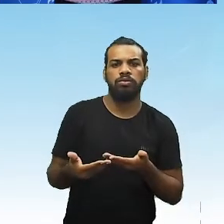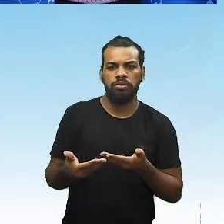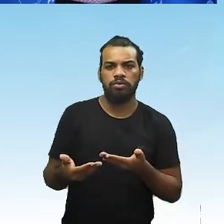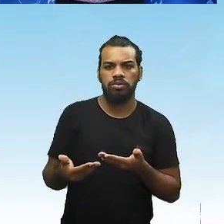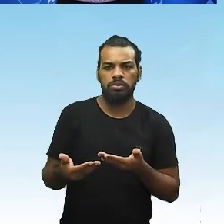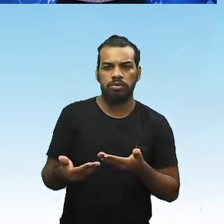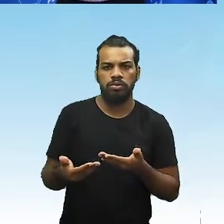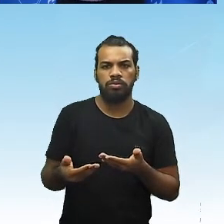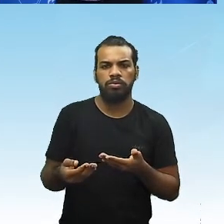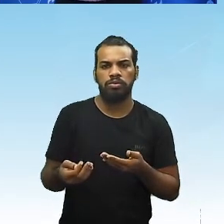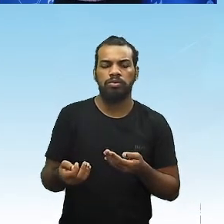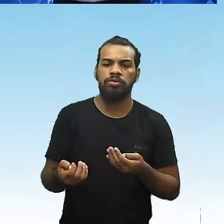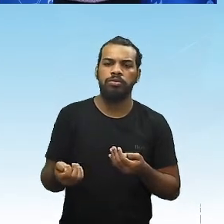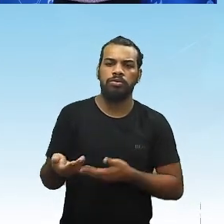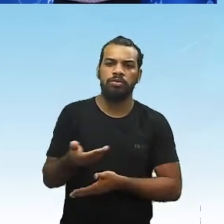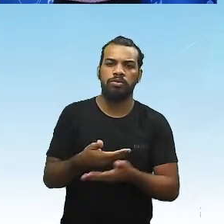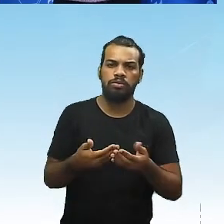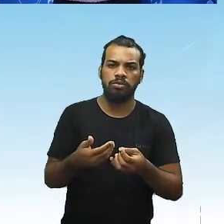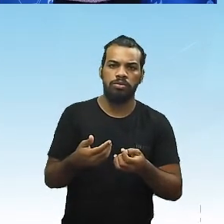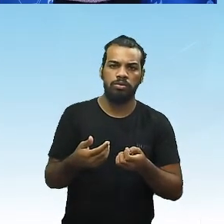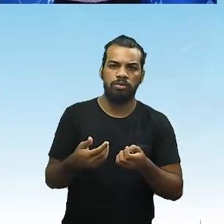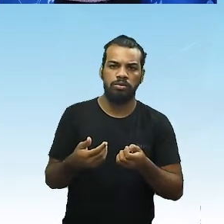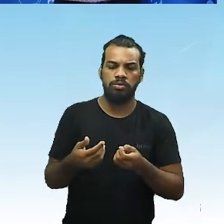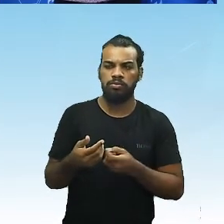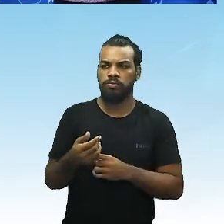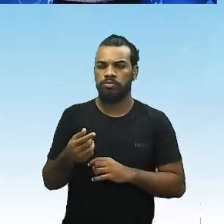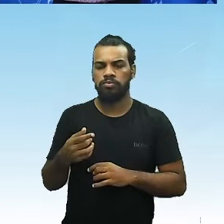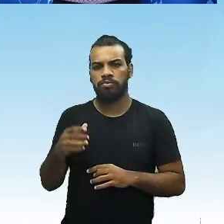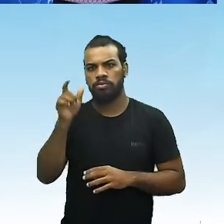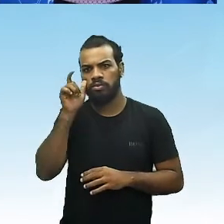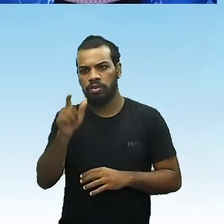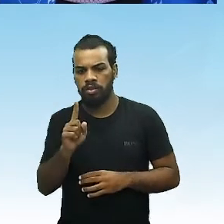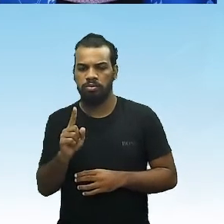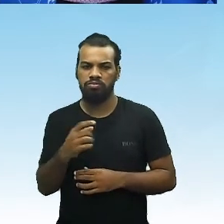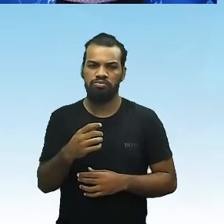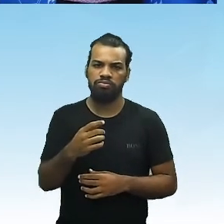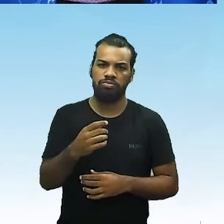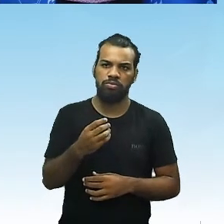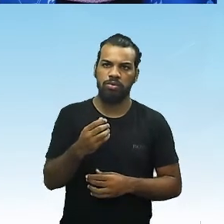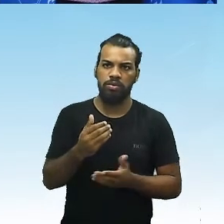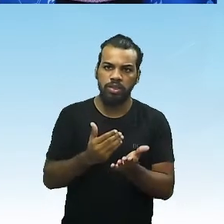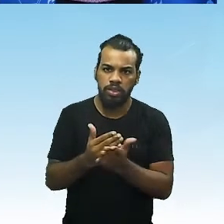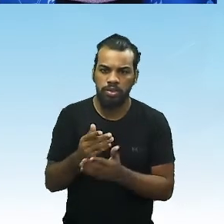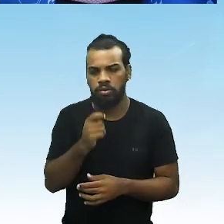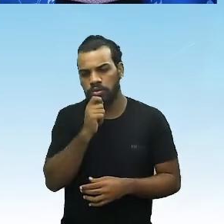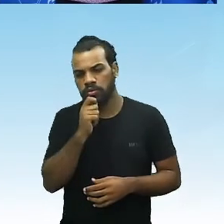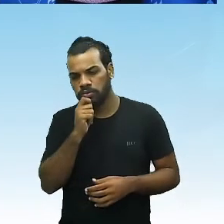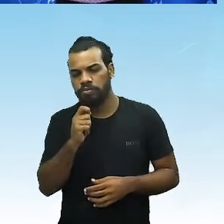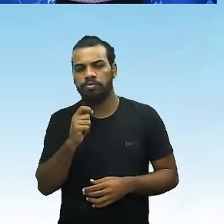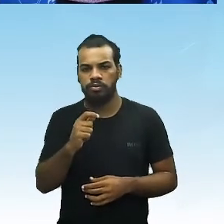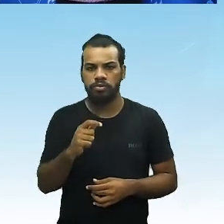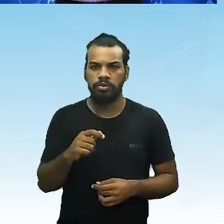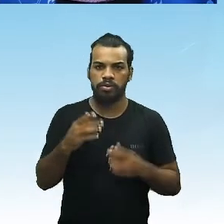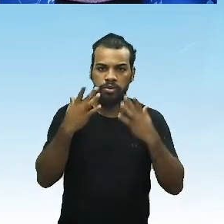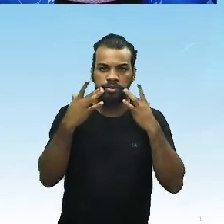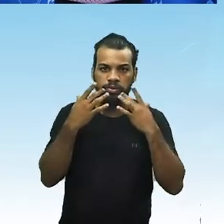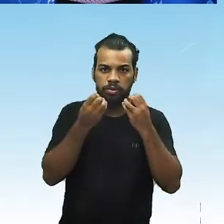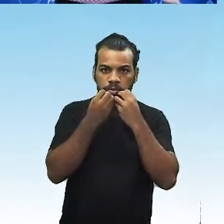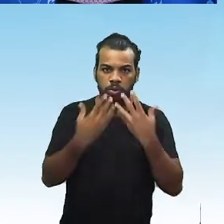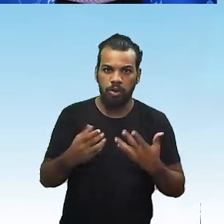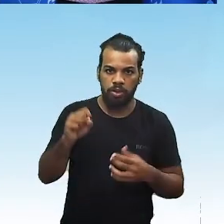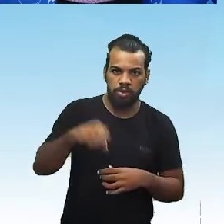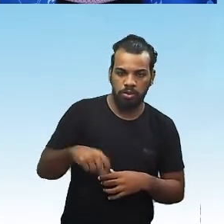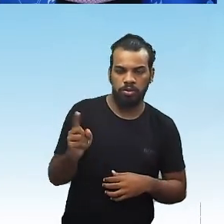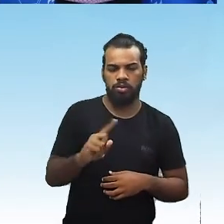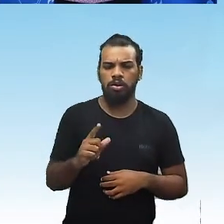Eles perceberam que, às vezes, eles nem se importavam muito no início se o espetáculo era de qualidade ou não. Se desse público, se